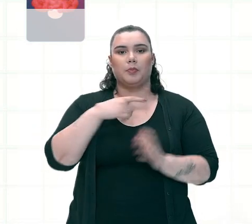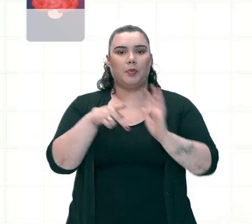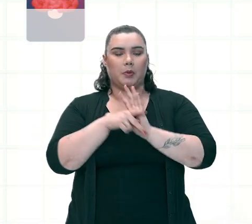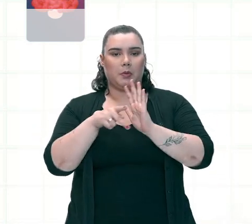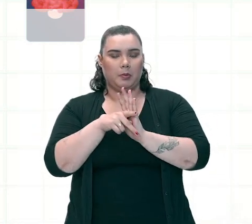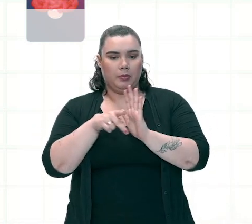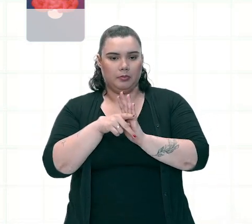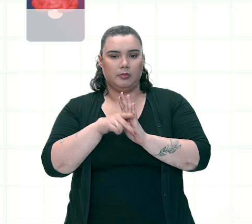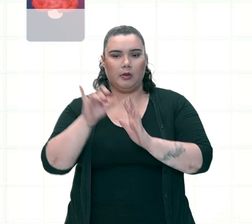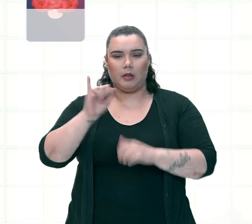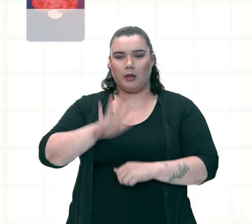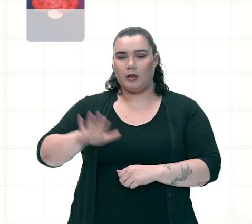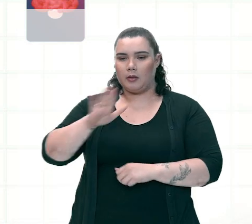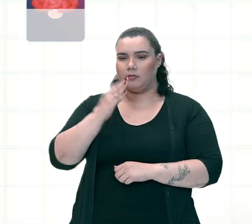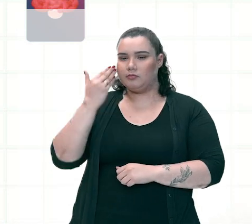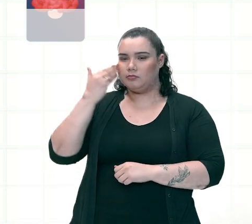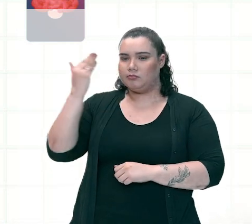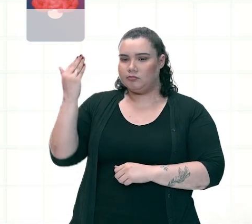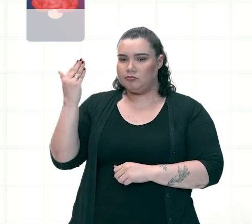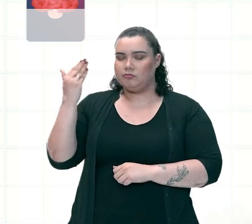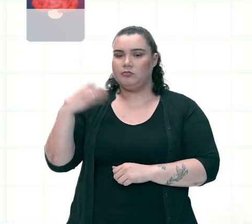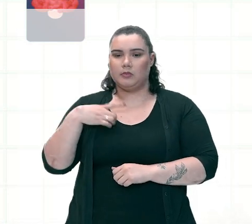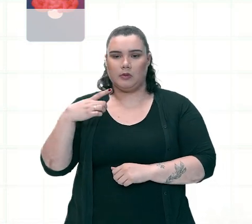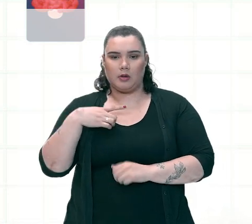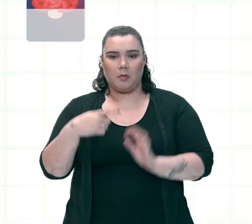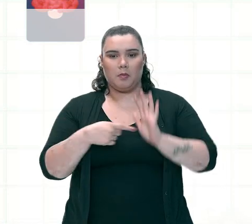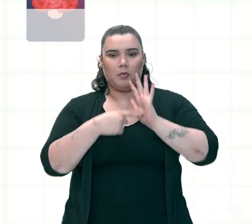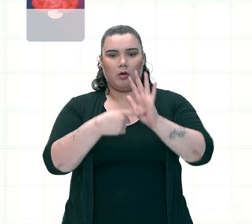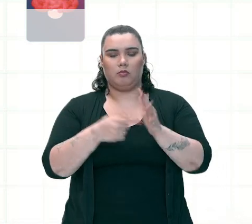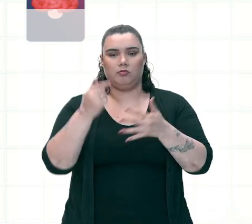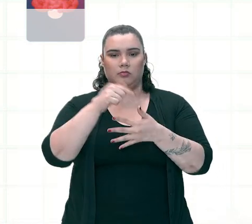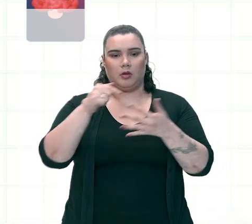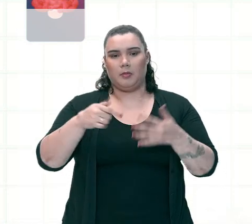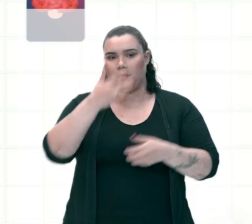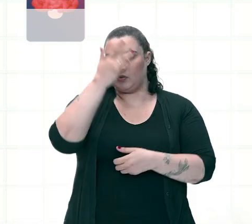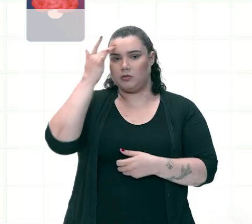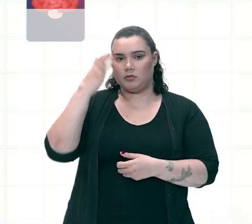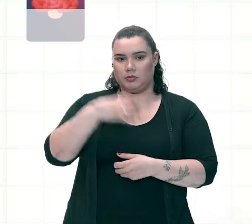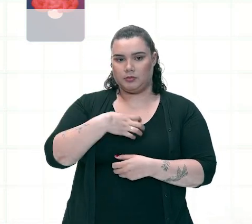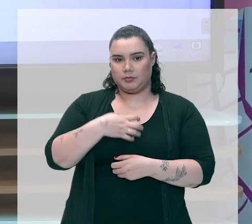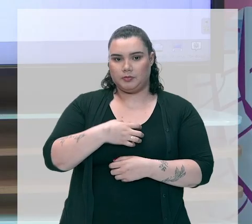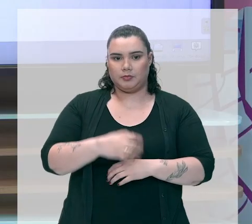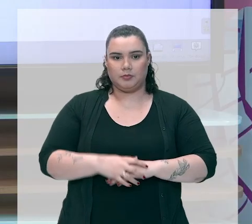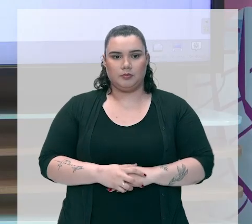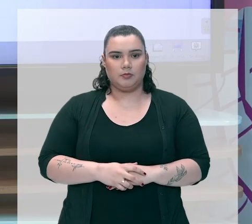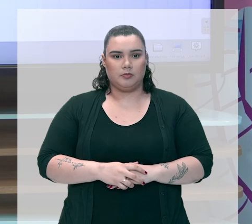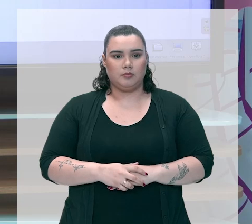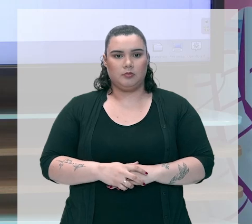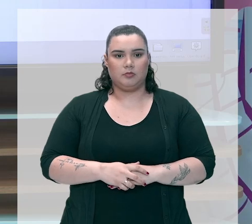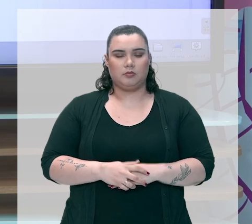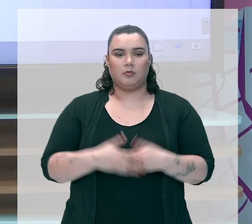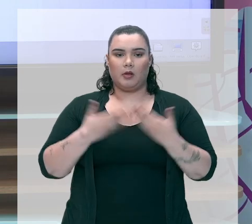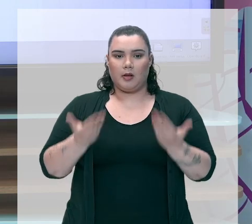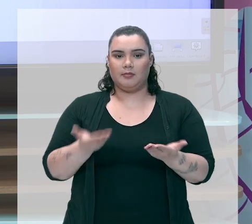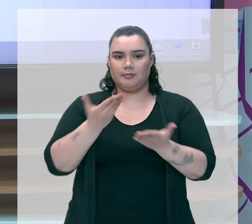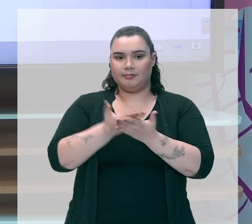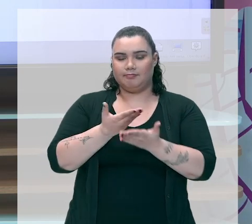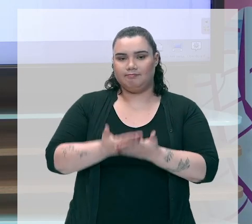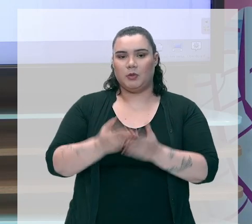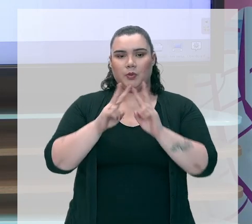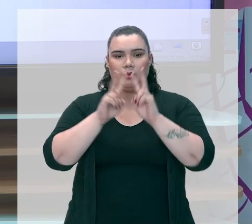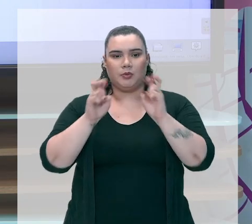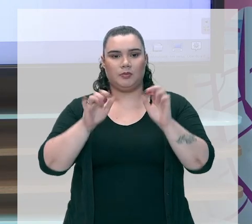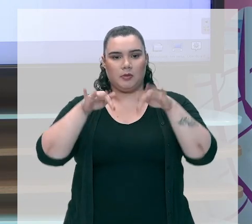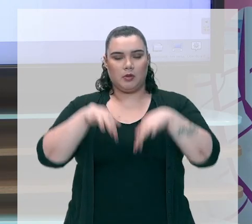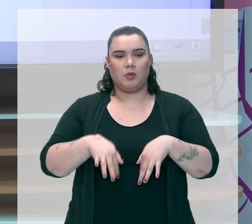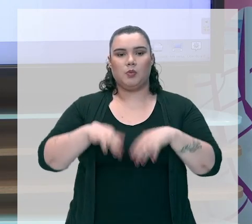da tireoide, como a gente pode visualizar, E traz alguns sintomas ali para as pessoas também. Muito bem, então aí essa foi a nossa